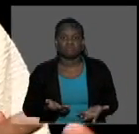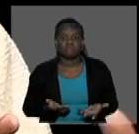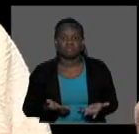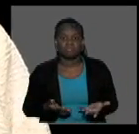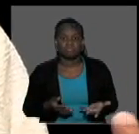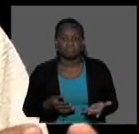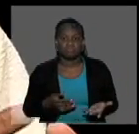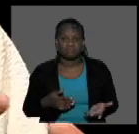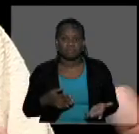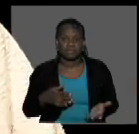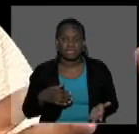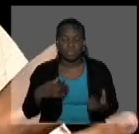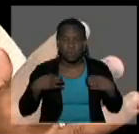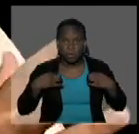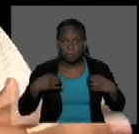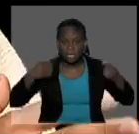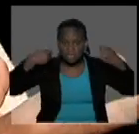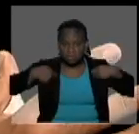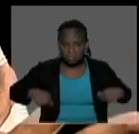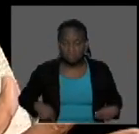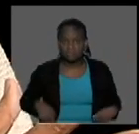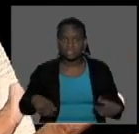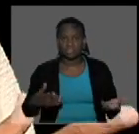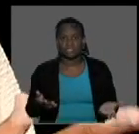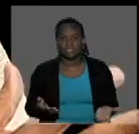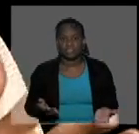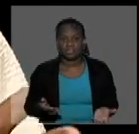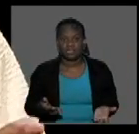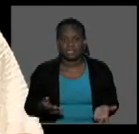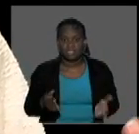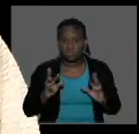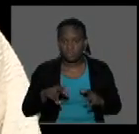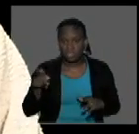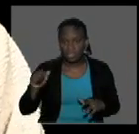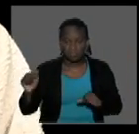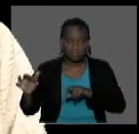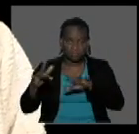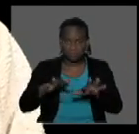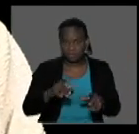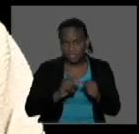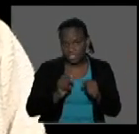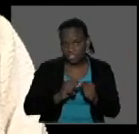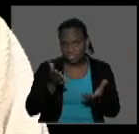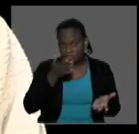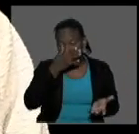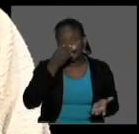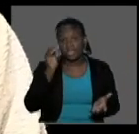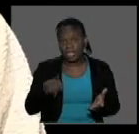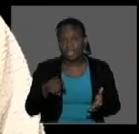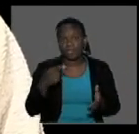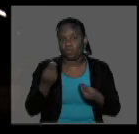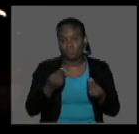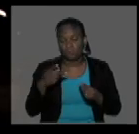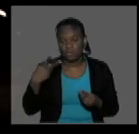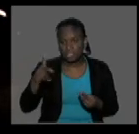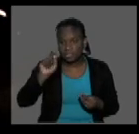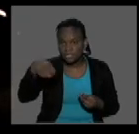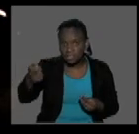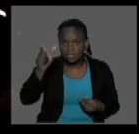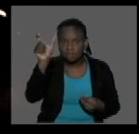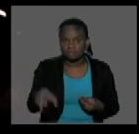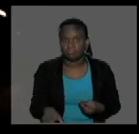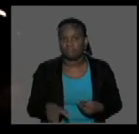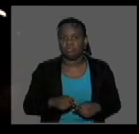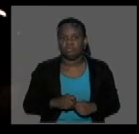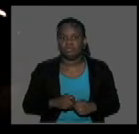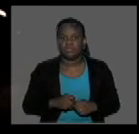e veste roupas como na diáspora se faz. Ele é uma forma de ser. Essa